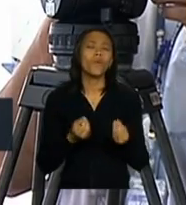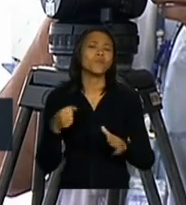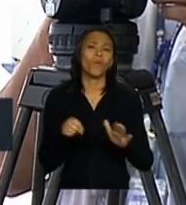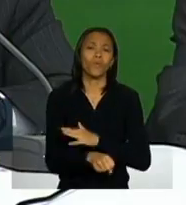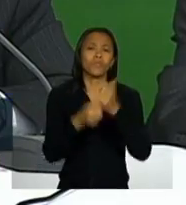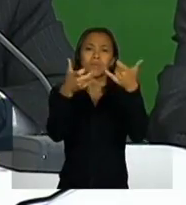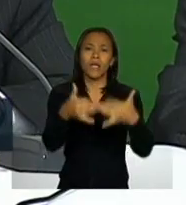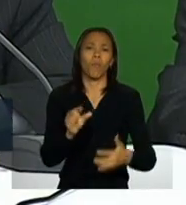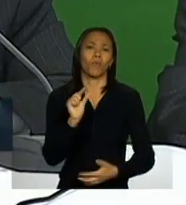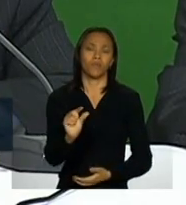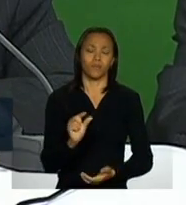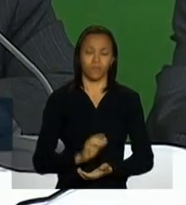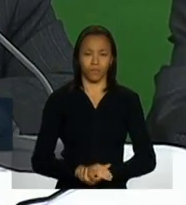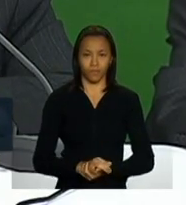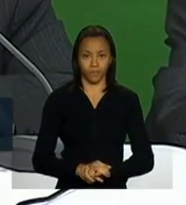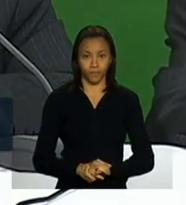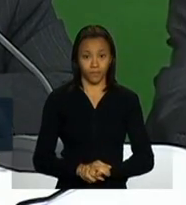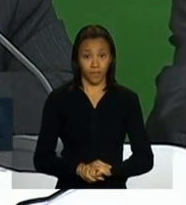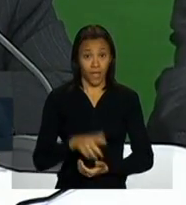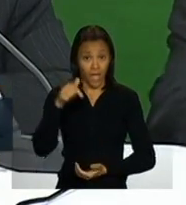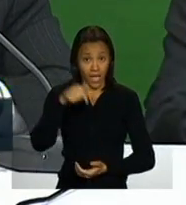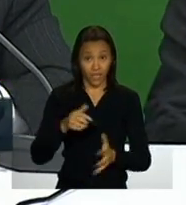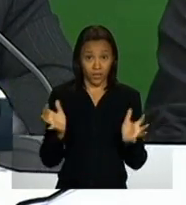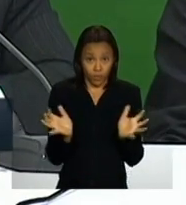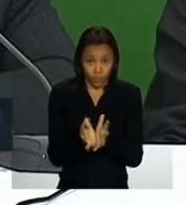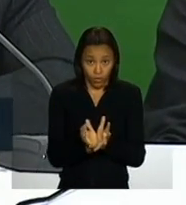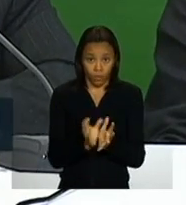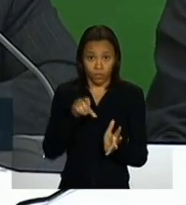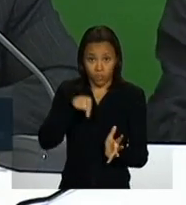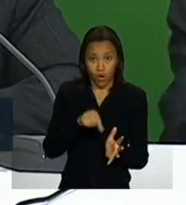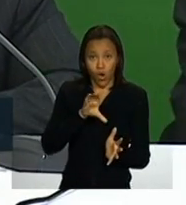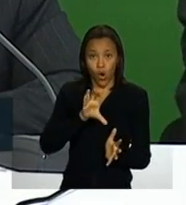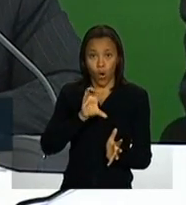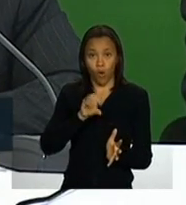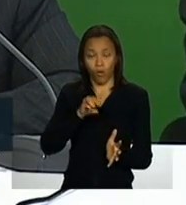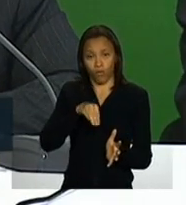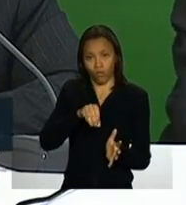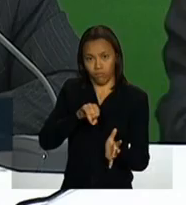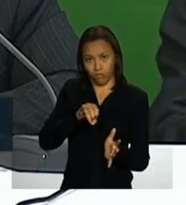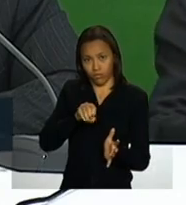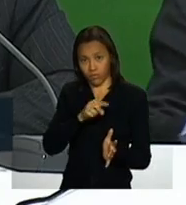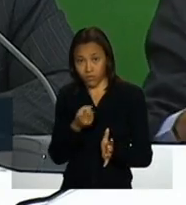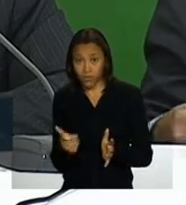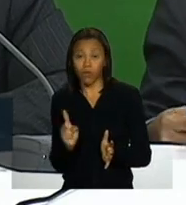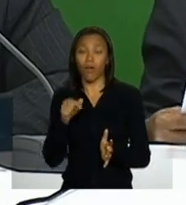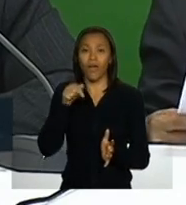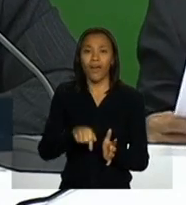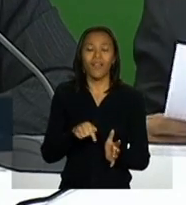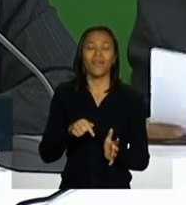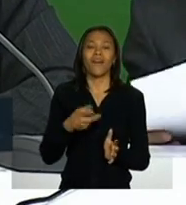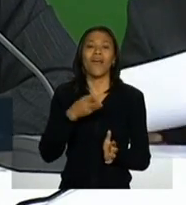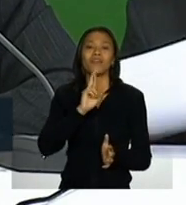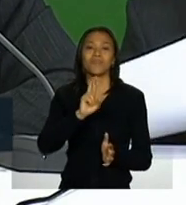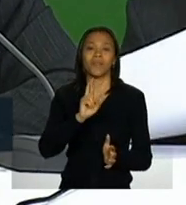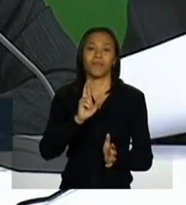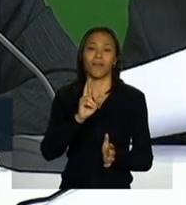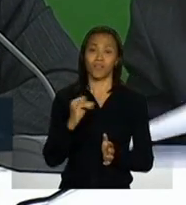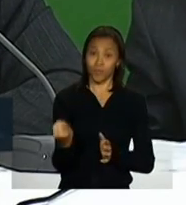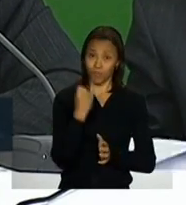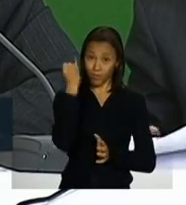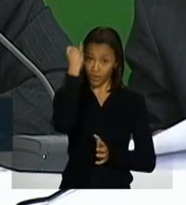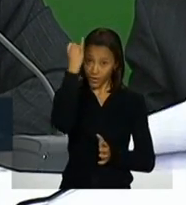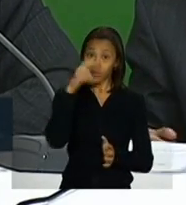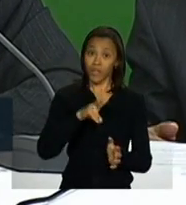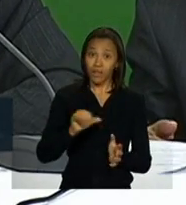favor. Não, essa comissão, ela vai ter uma função muito importante, que é acompanhar